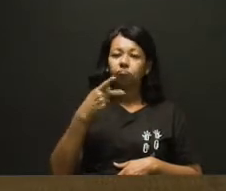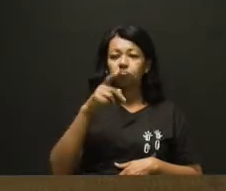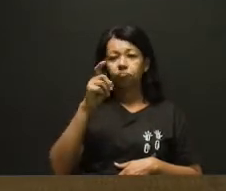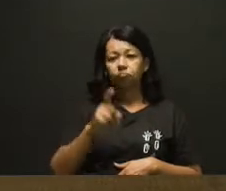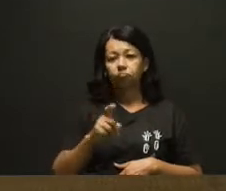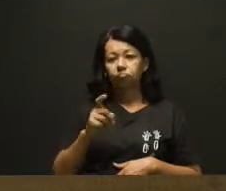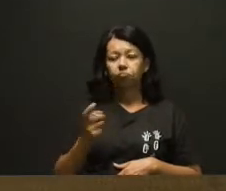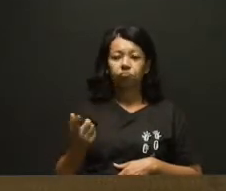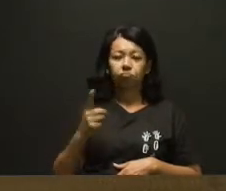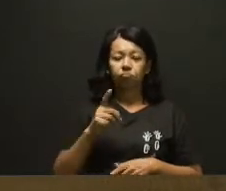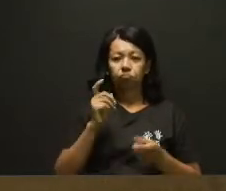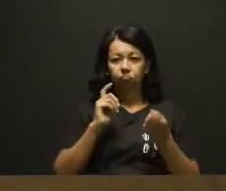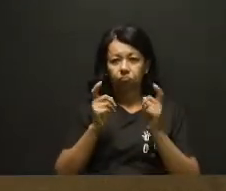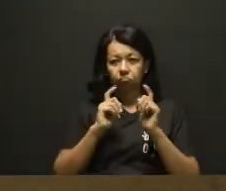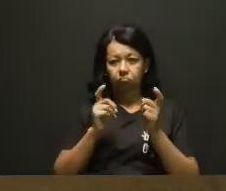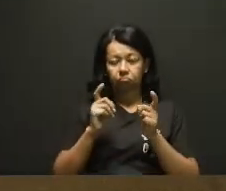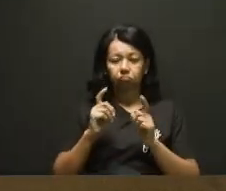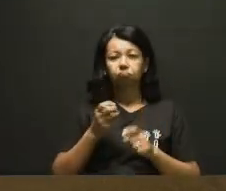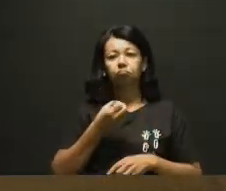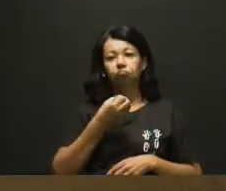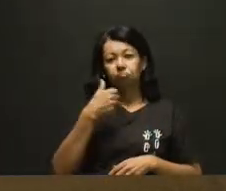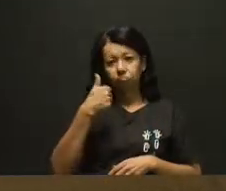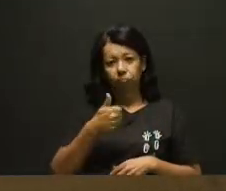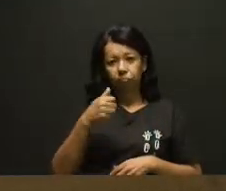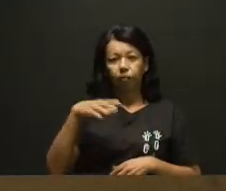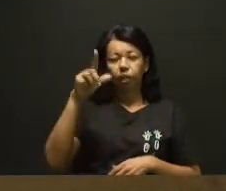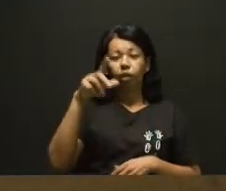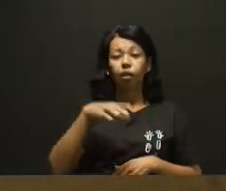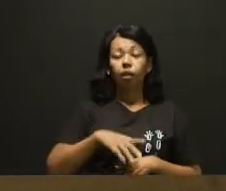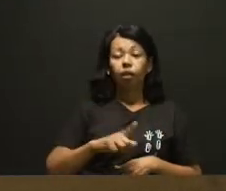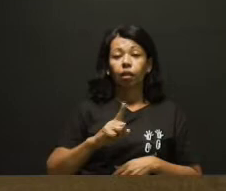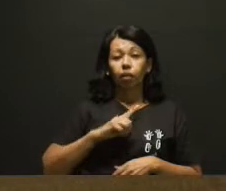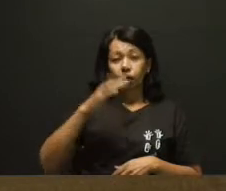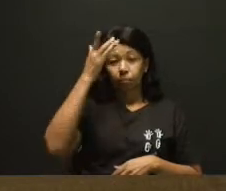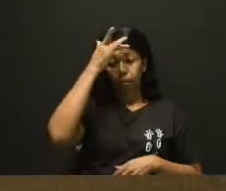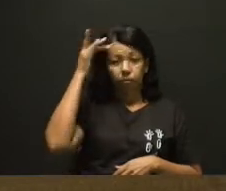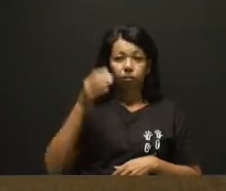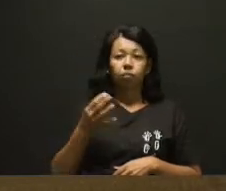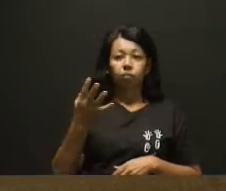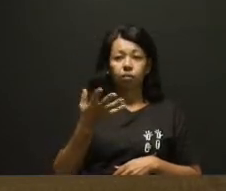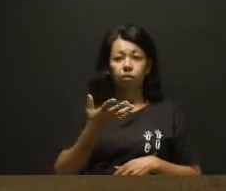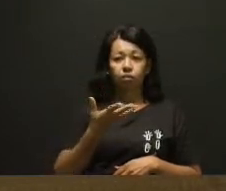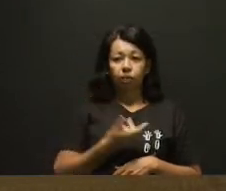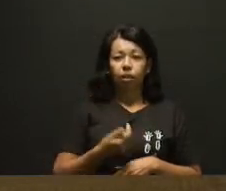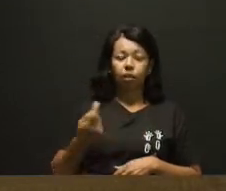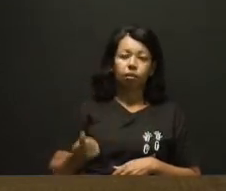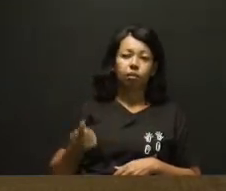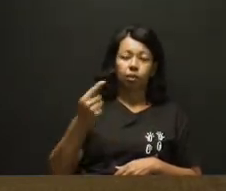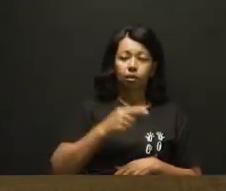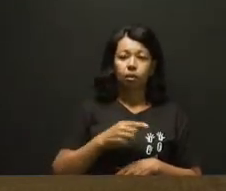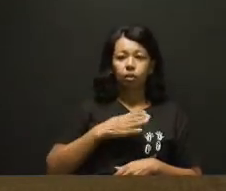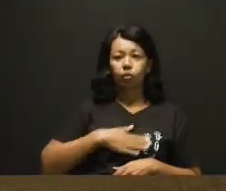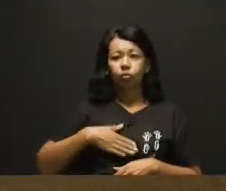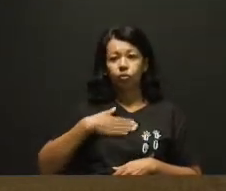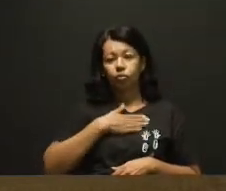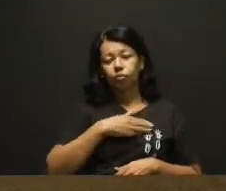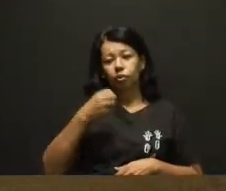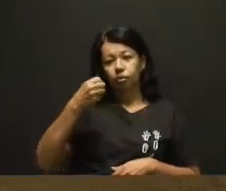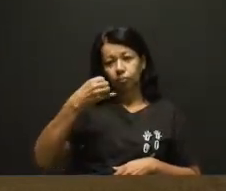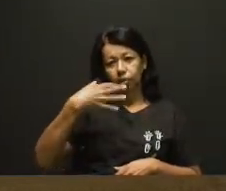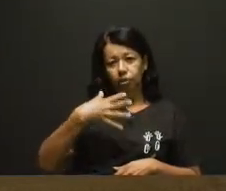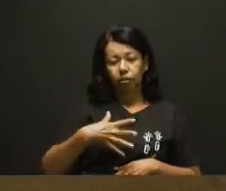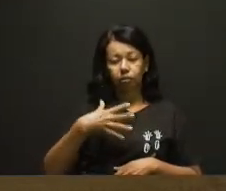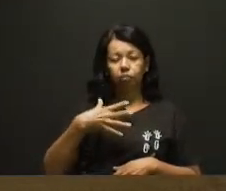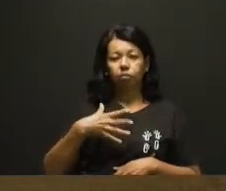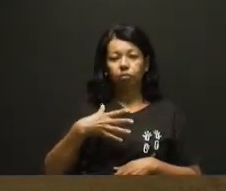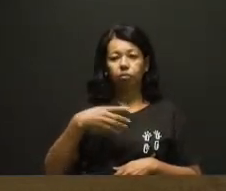é e ter pessoas qualificadas aqui inclusive em gostei muito da das explicações a doutora sobre